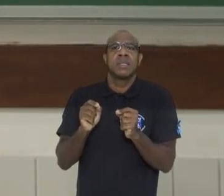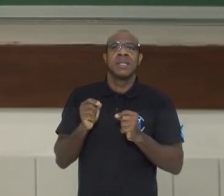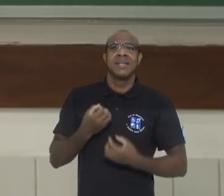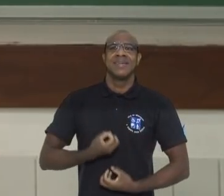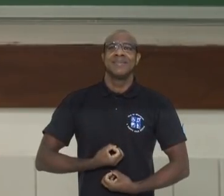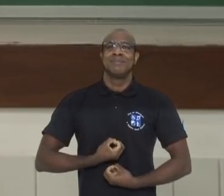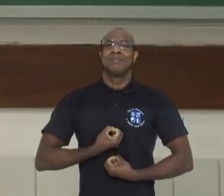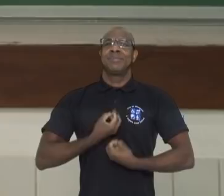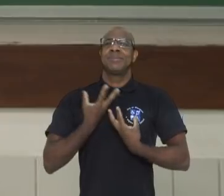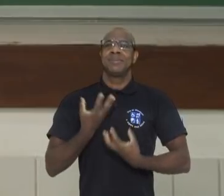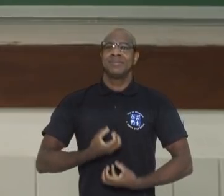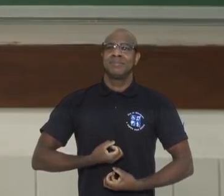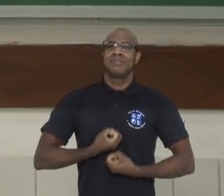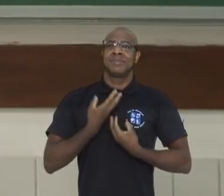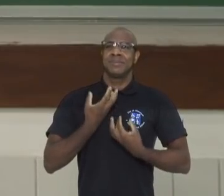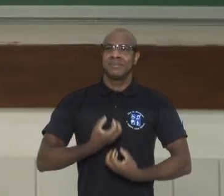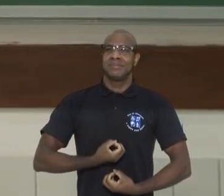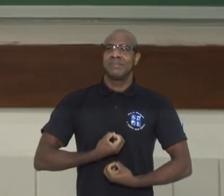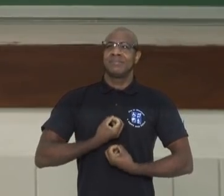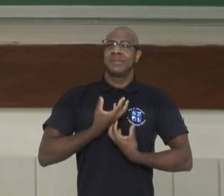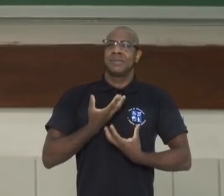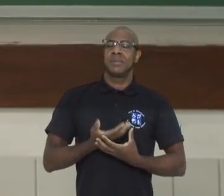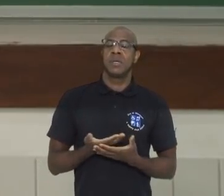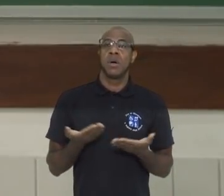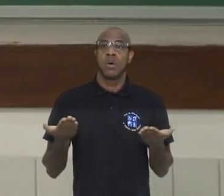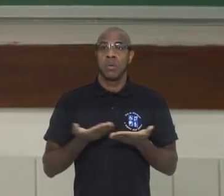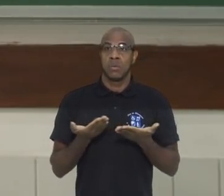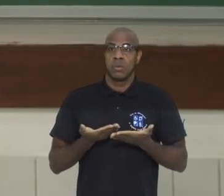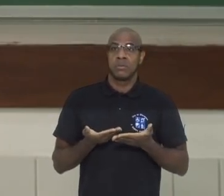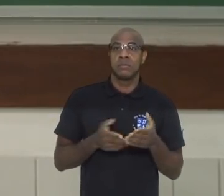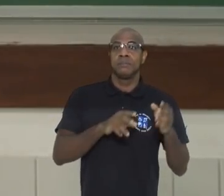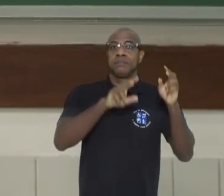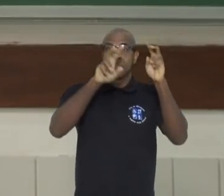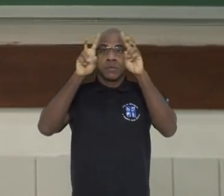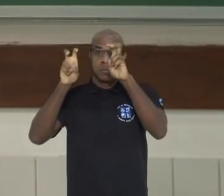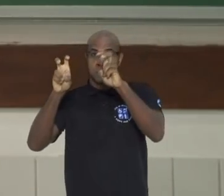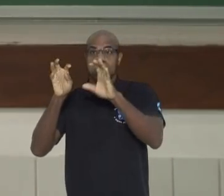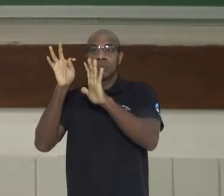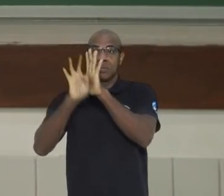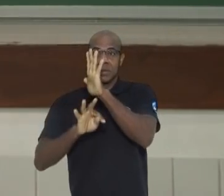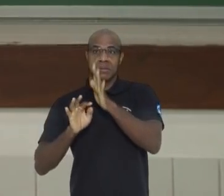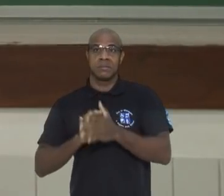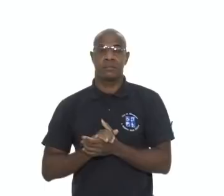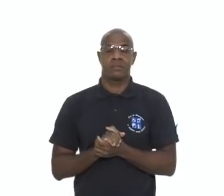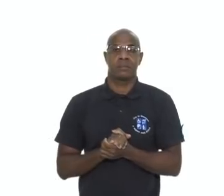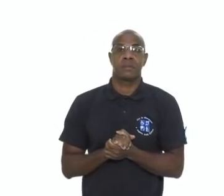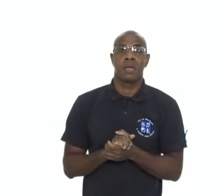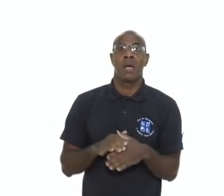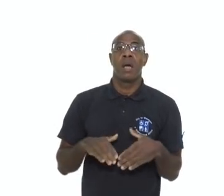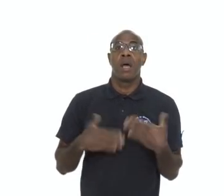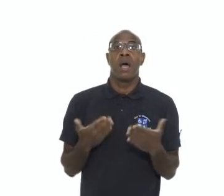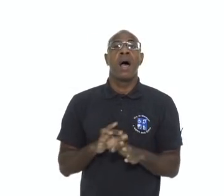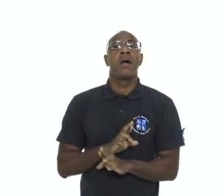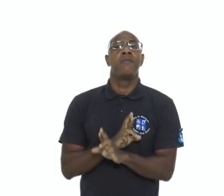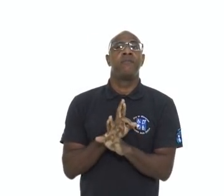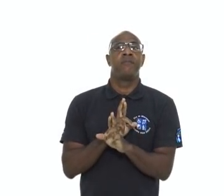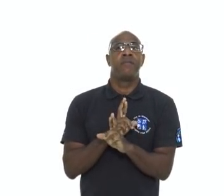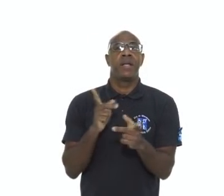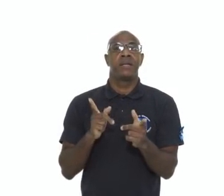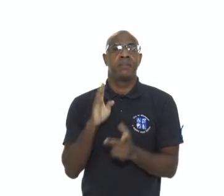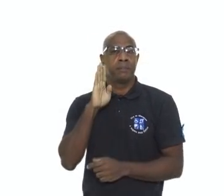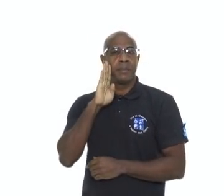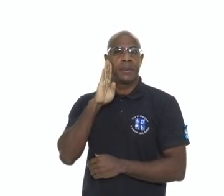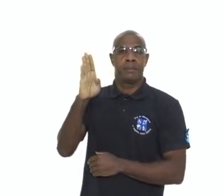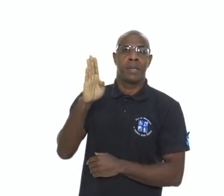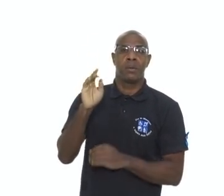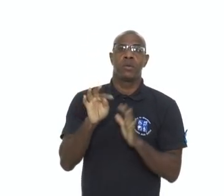poético. Hoje nós vamos entrar num novo tipo de texto. Então, vamos lá. A diferença principal